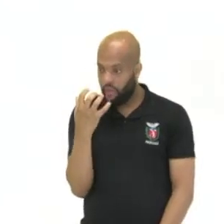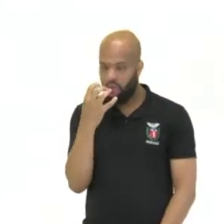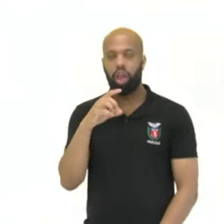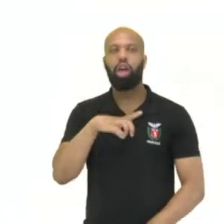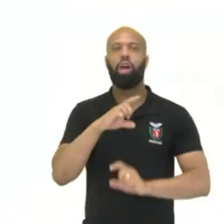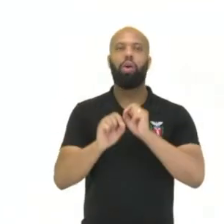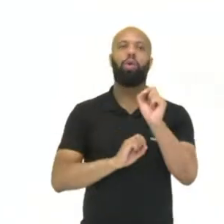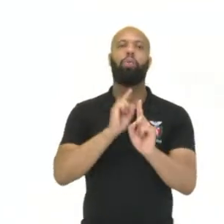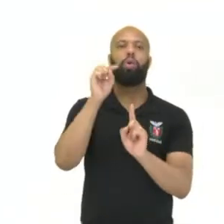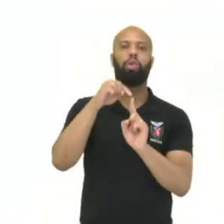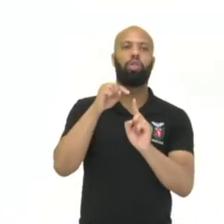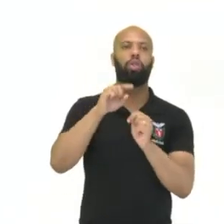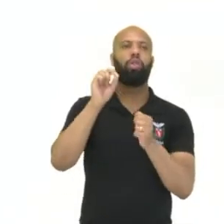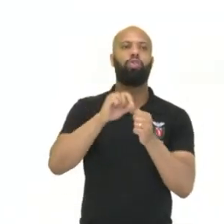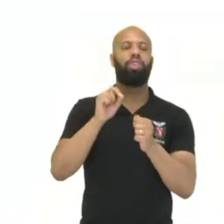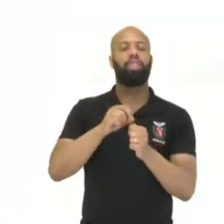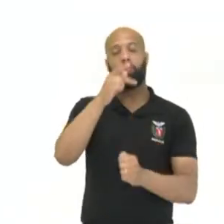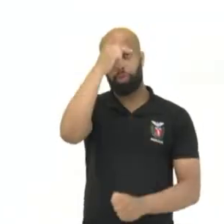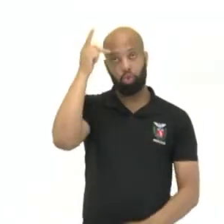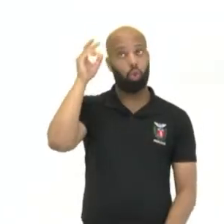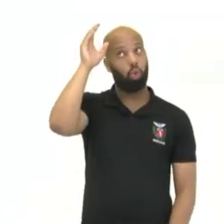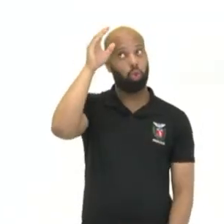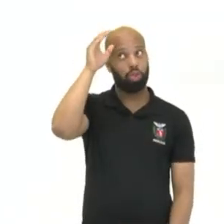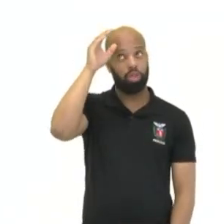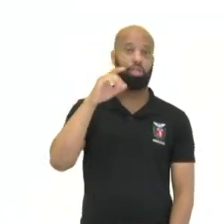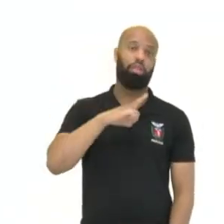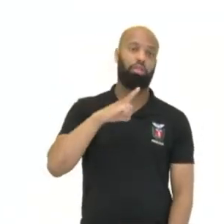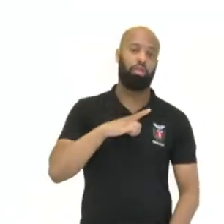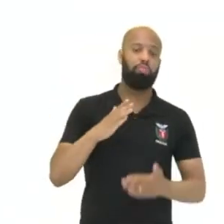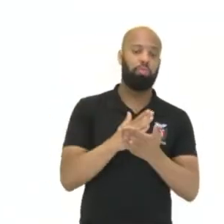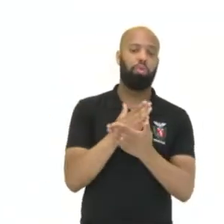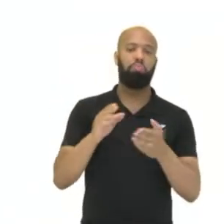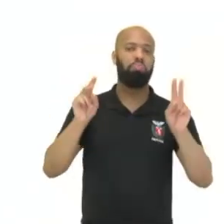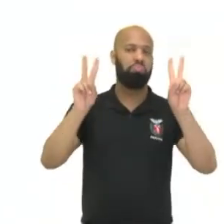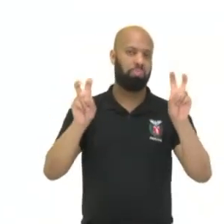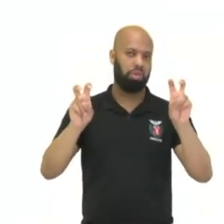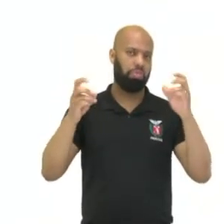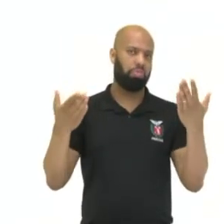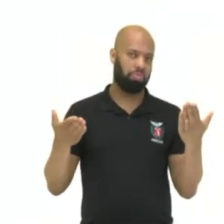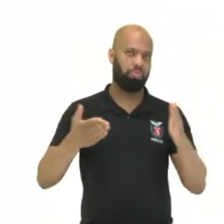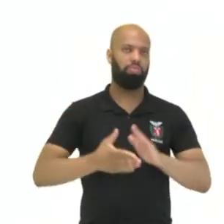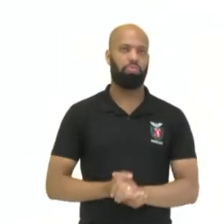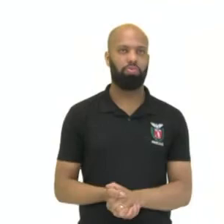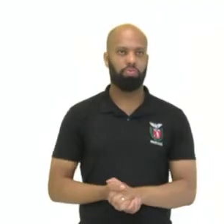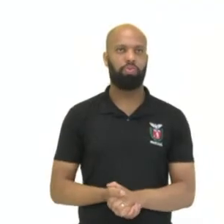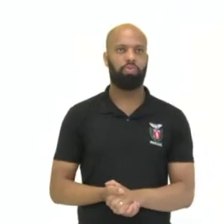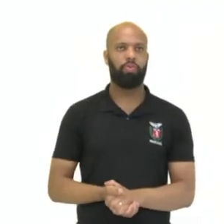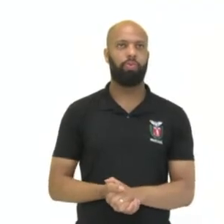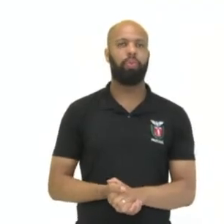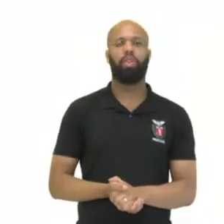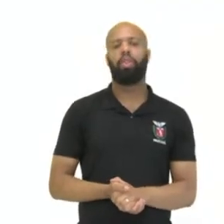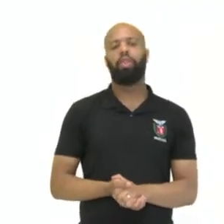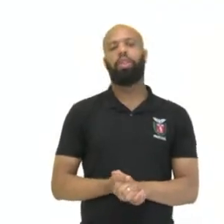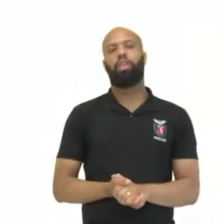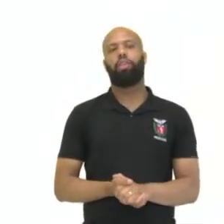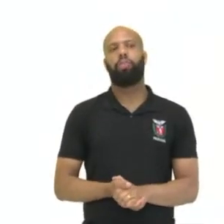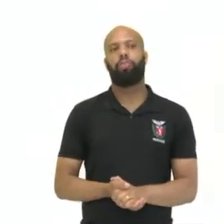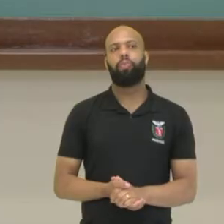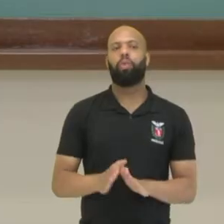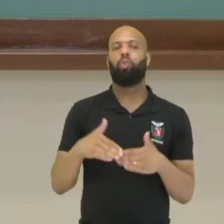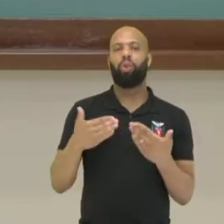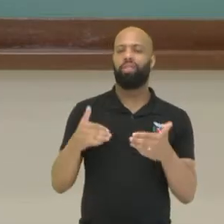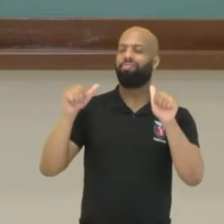de convencer, de conscientizar alguém sobre determinados assuntos. Então, o